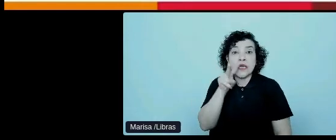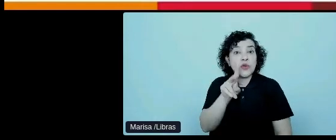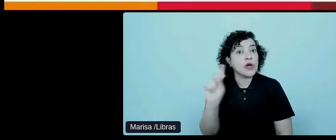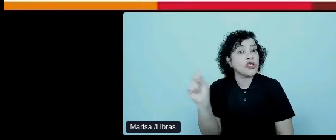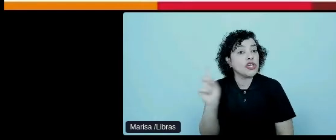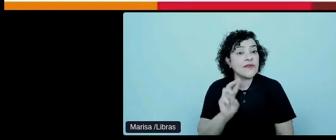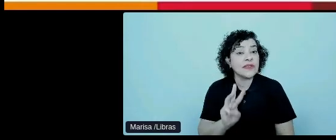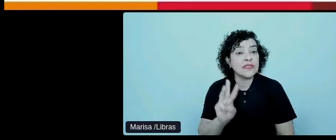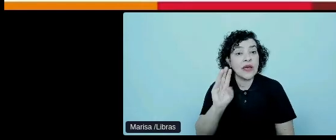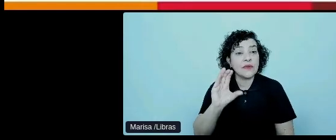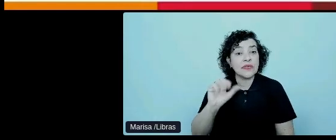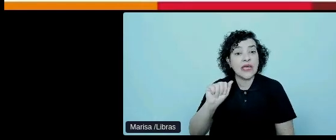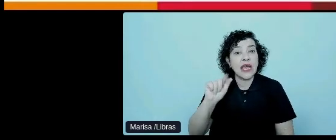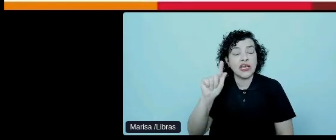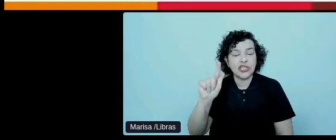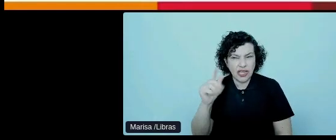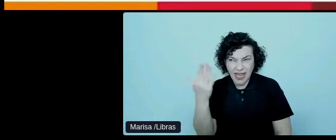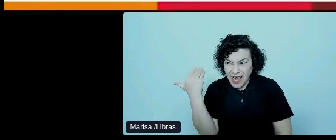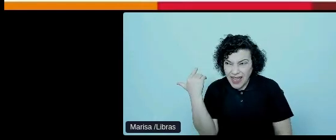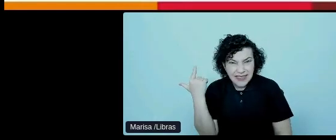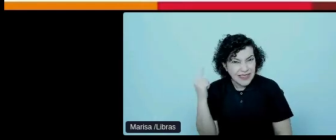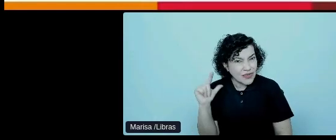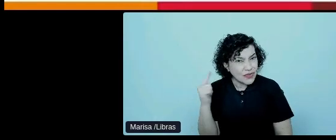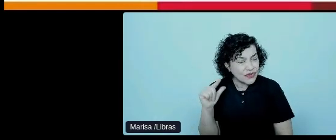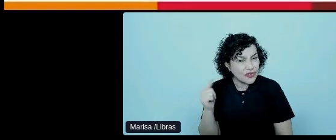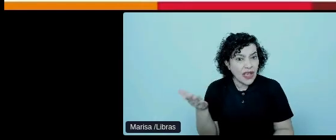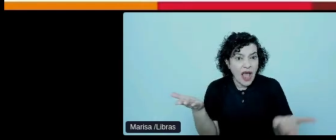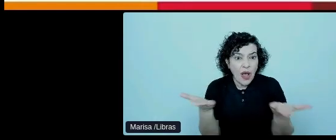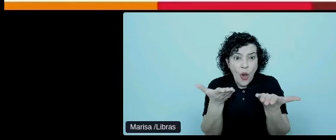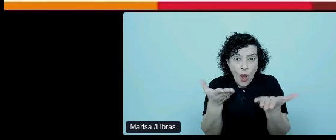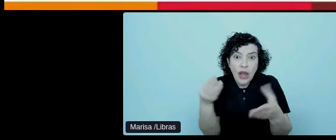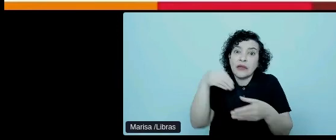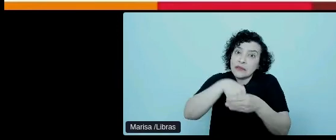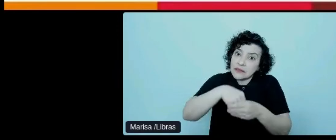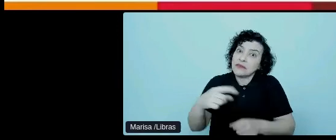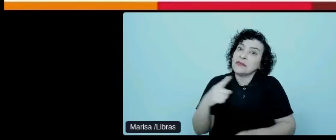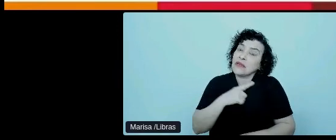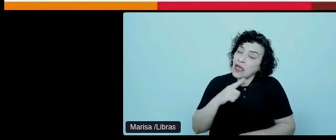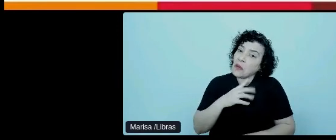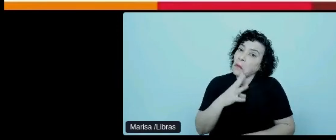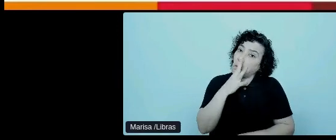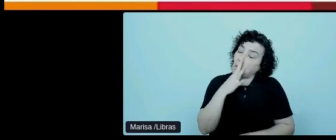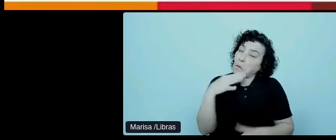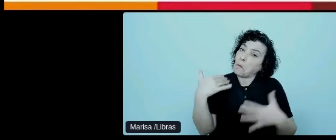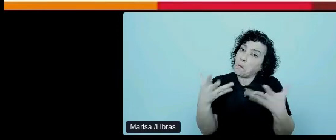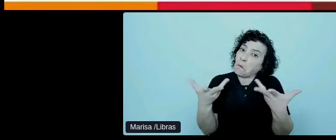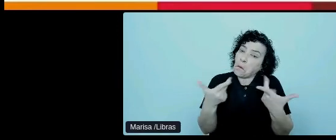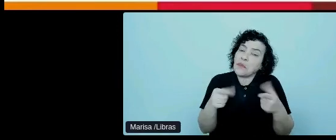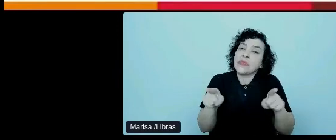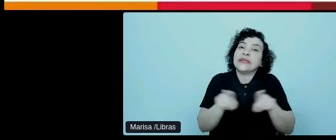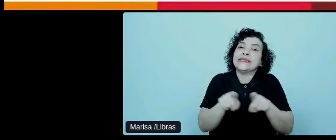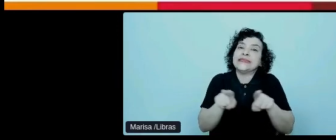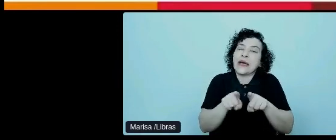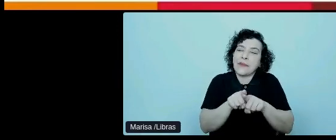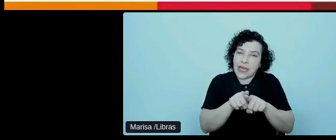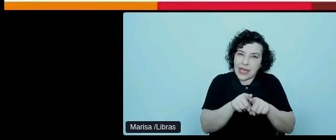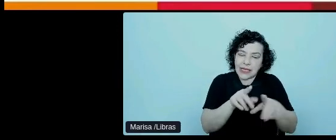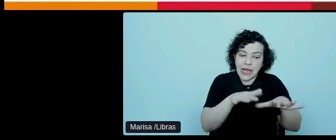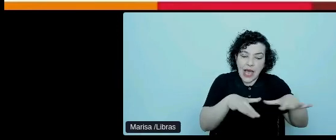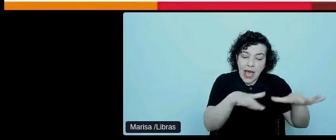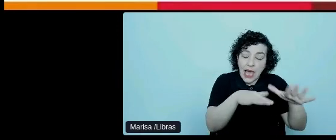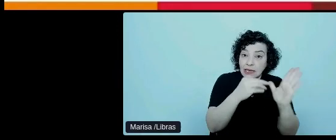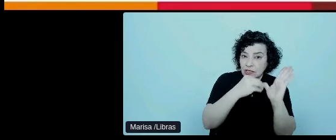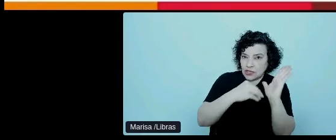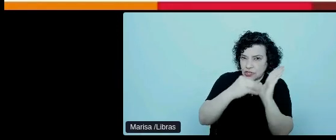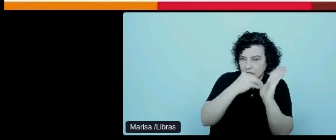anteriores. Eu não sei se existe, mas eu achei isso o máximo nessa daqui. Na parte de design, ele te fala como que você vai poder trabalhar